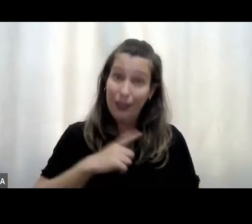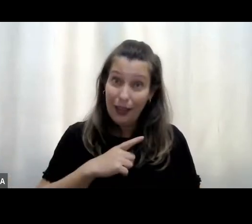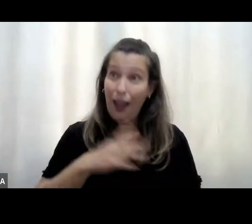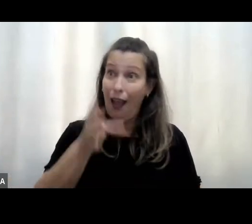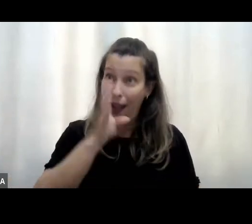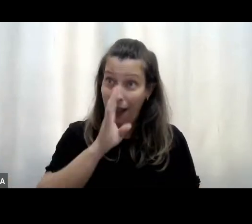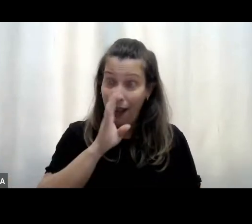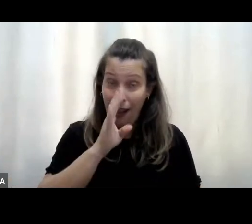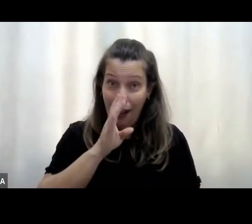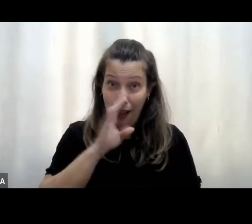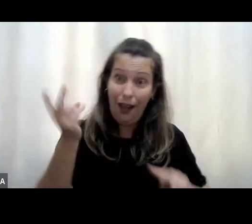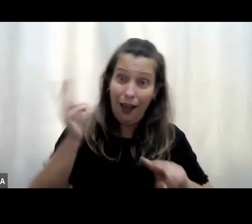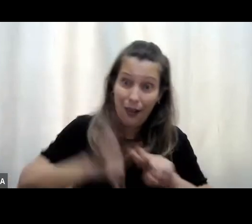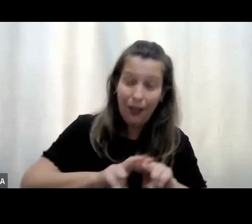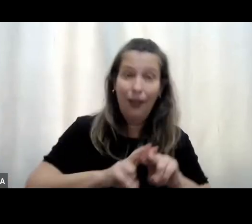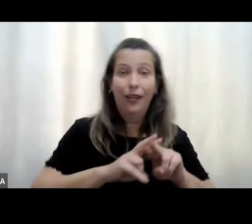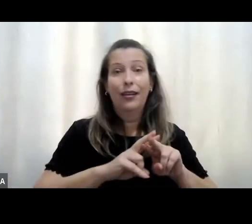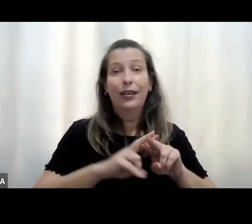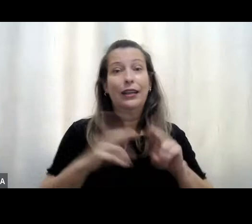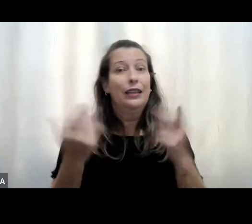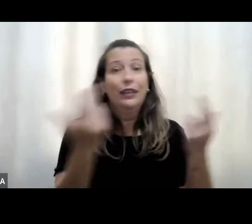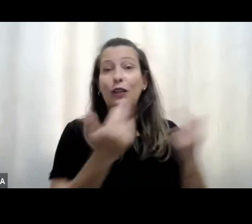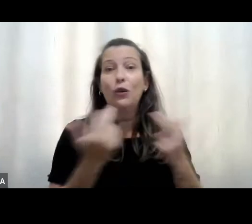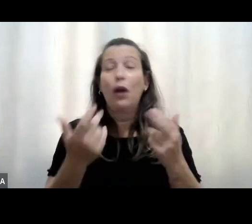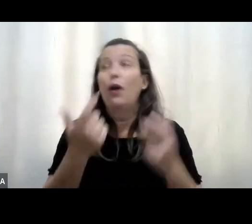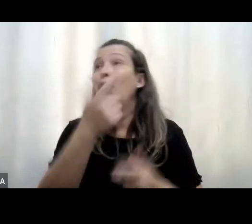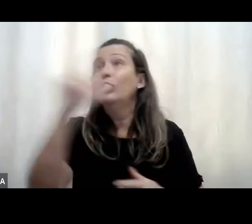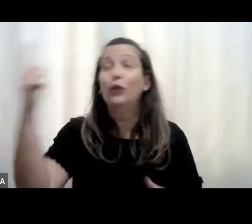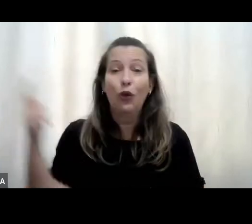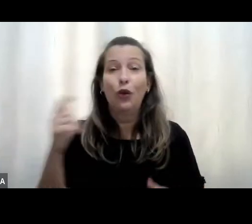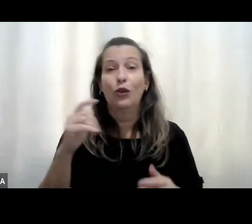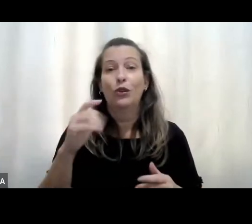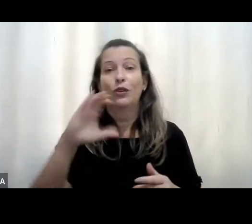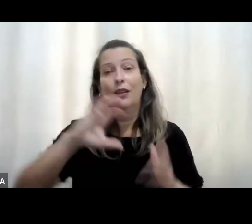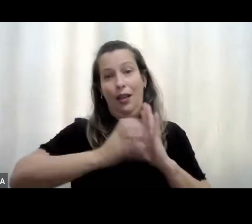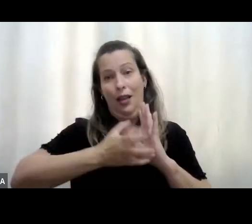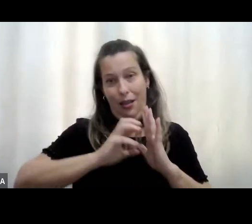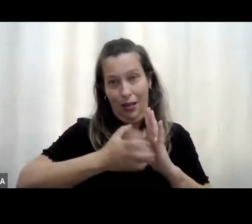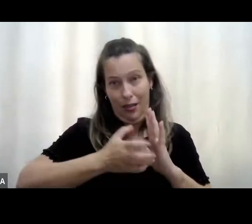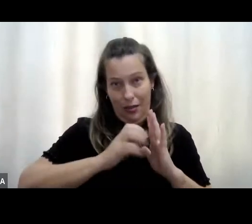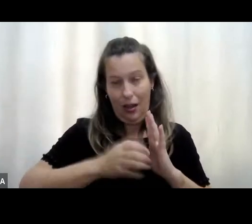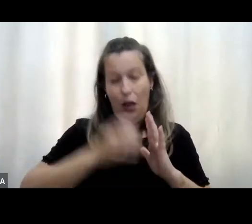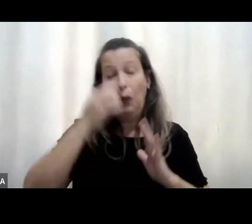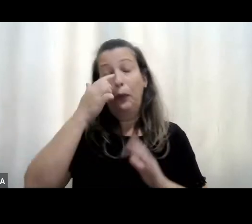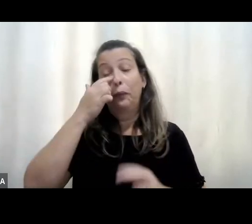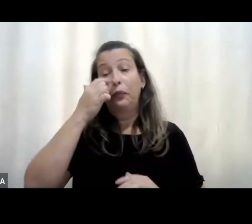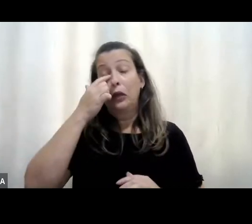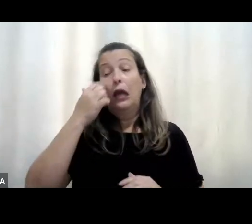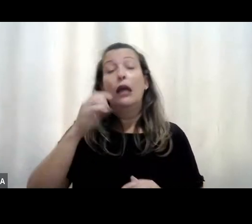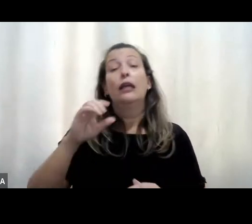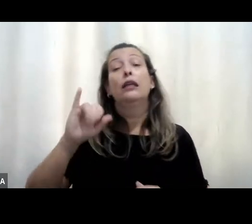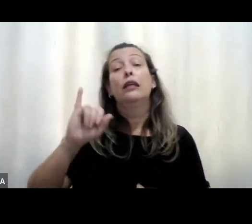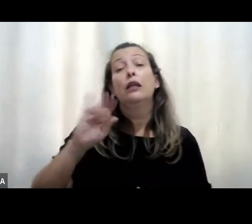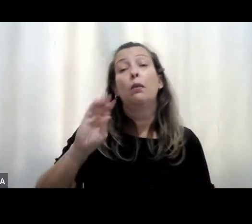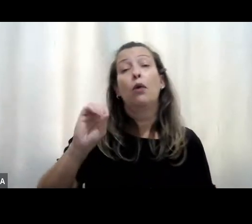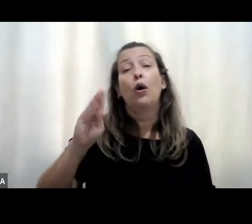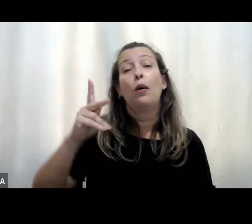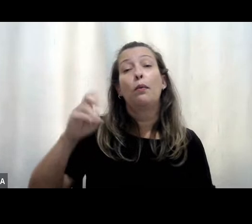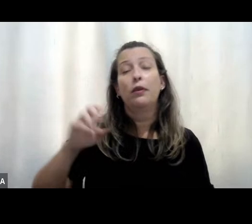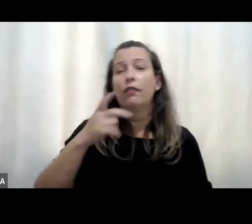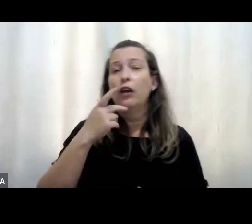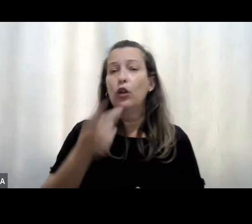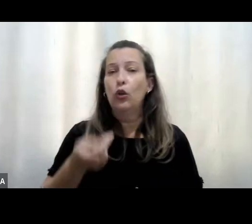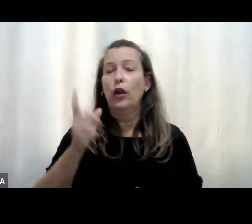dentro, semelhante à dos outros canais nichados. Segundo o pessoal do Ibope mesmo, a média dos canais nichados é